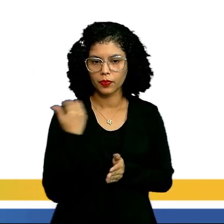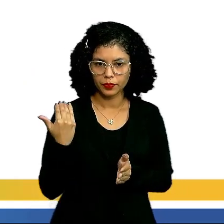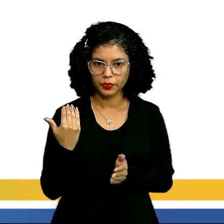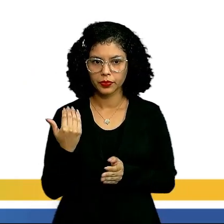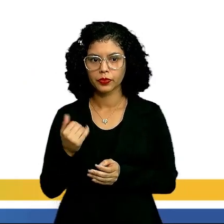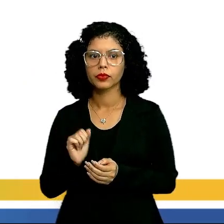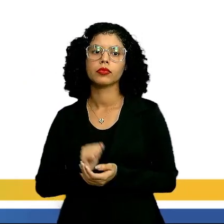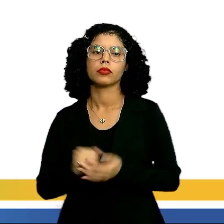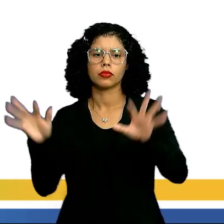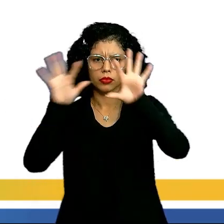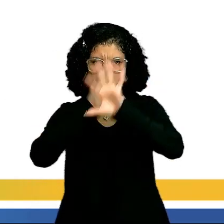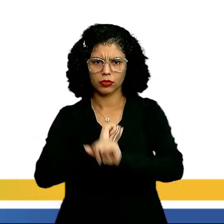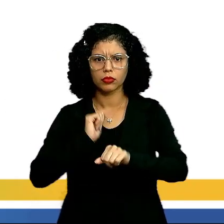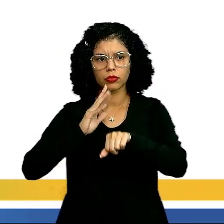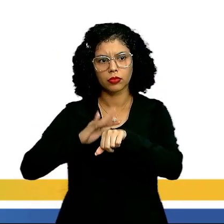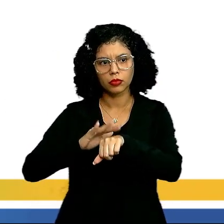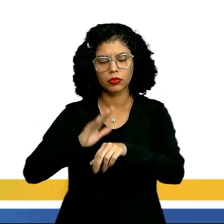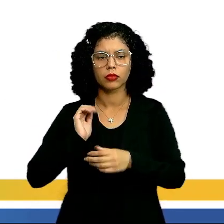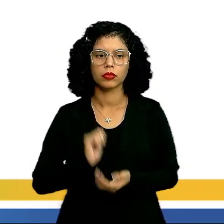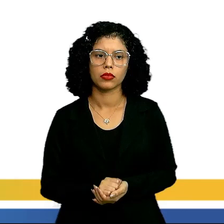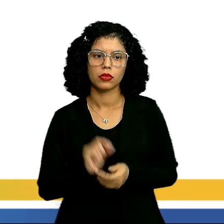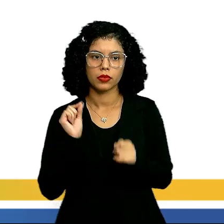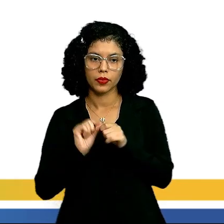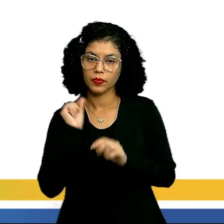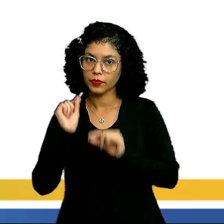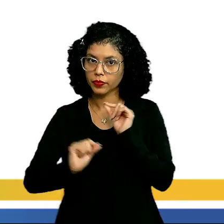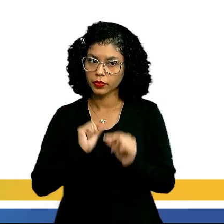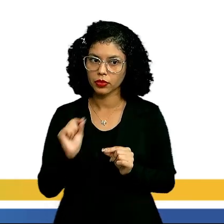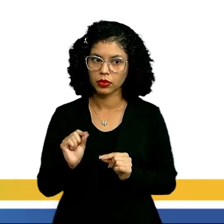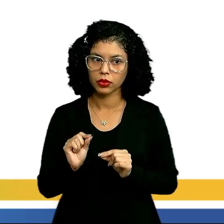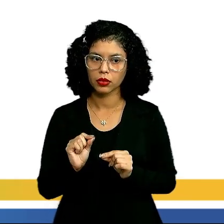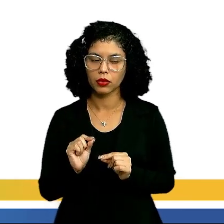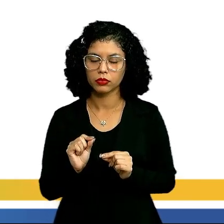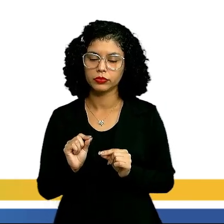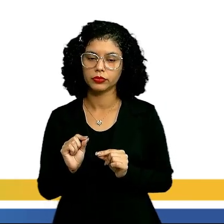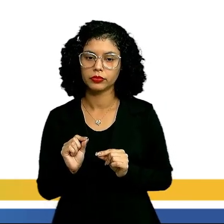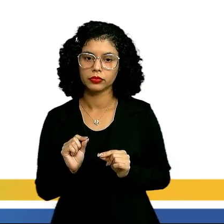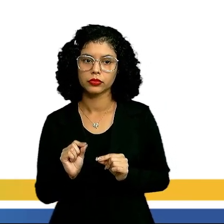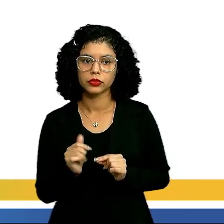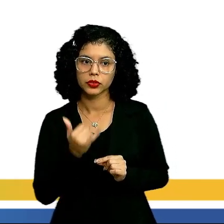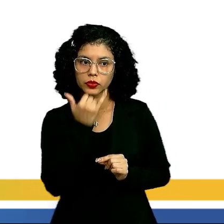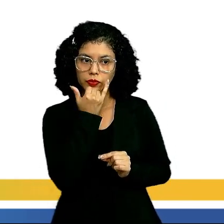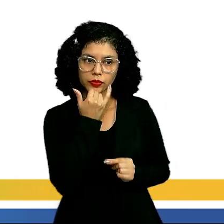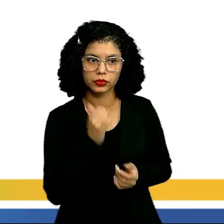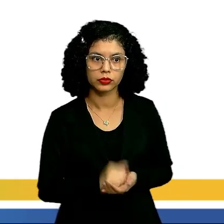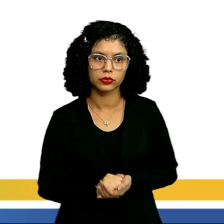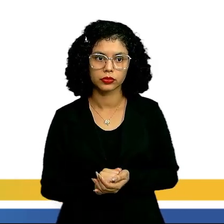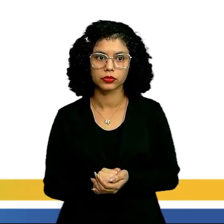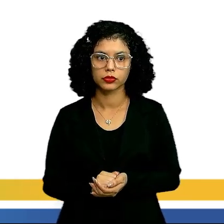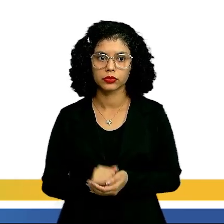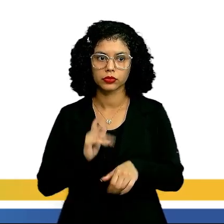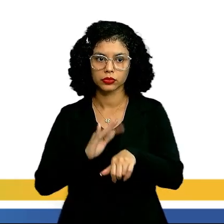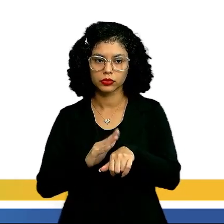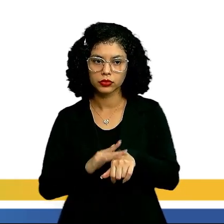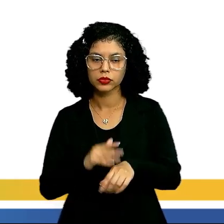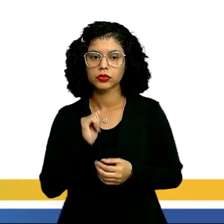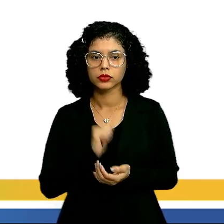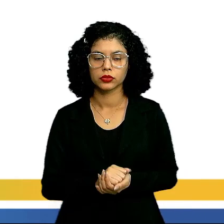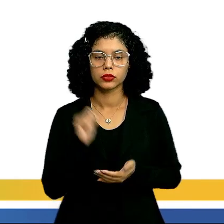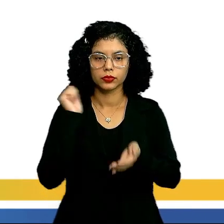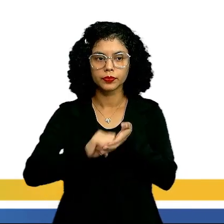pela escuridão, pela doença, que fez... Perdão. Então, a doença ela faz com que muitos